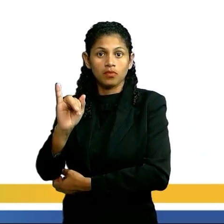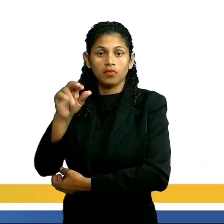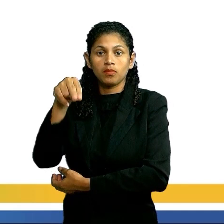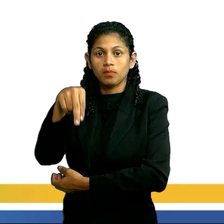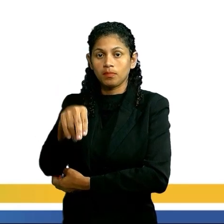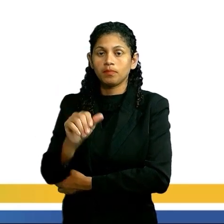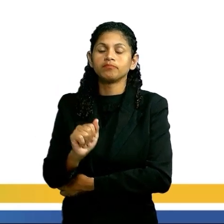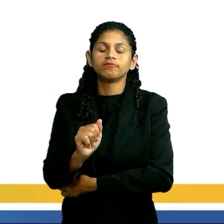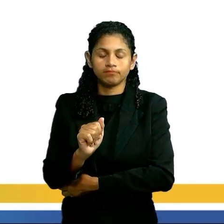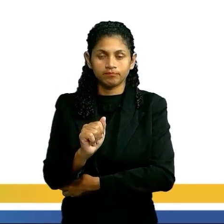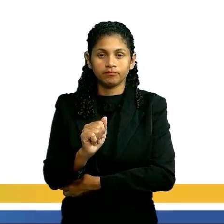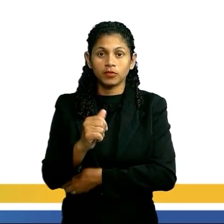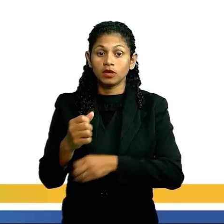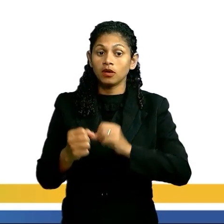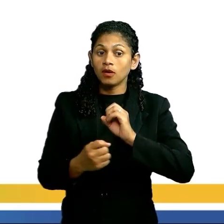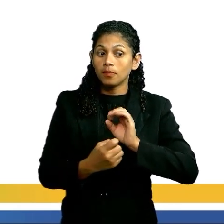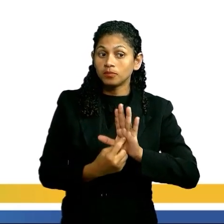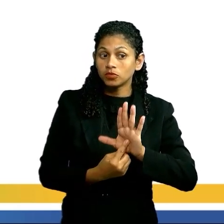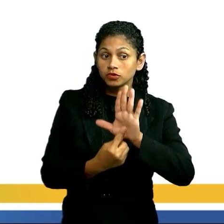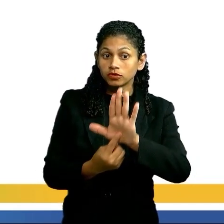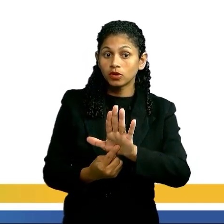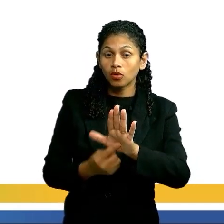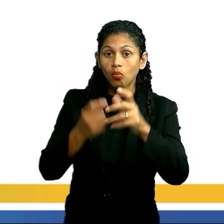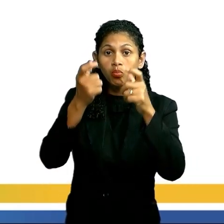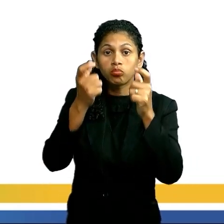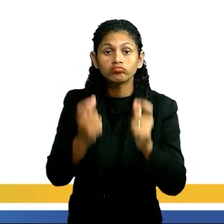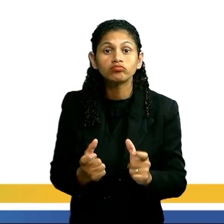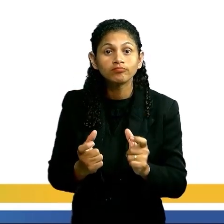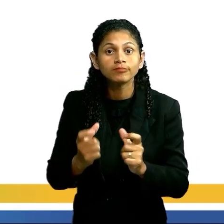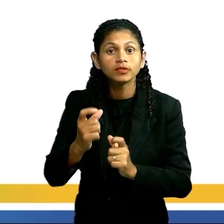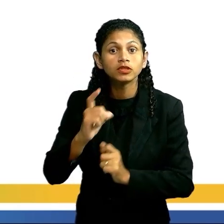uma molécula? Revelar onde estão os